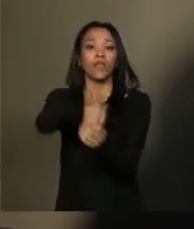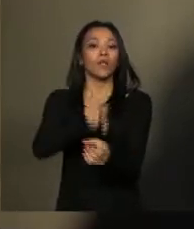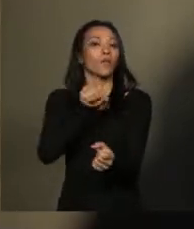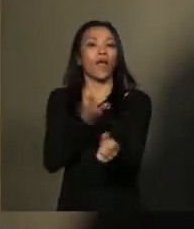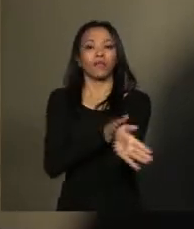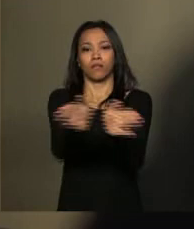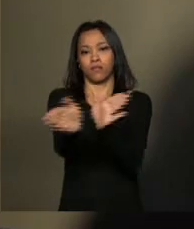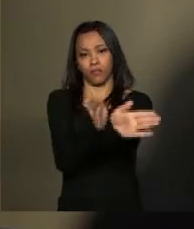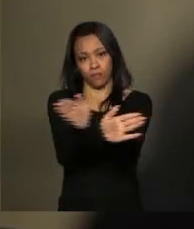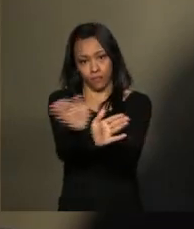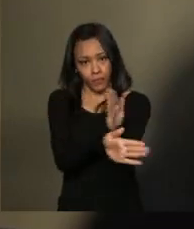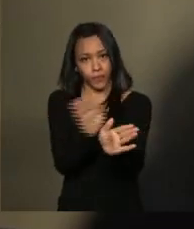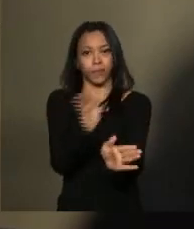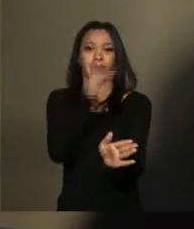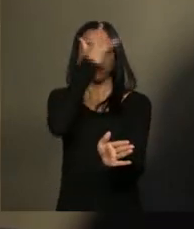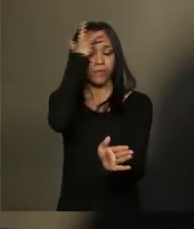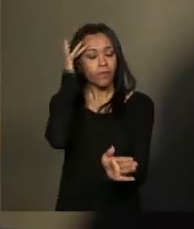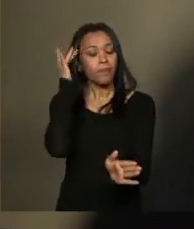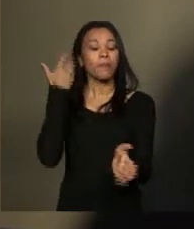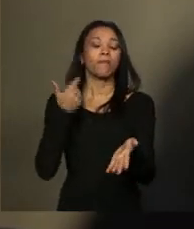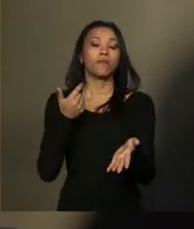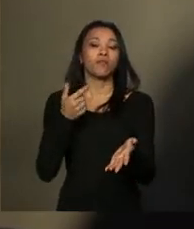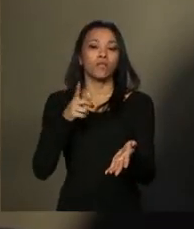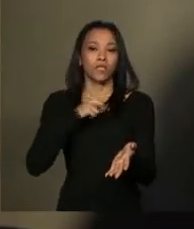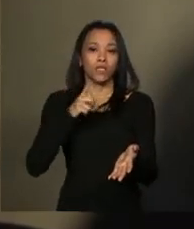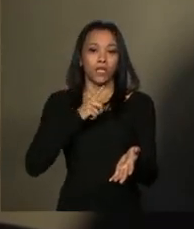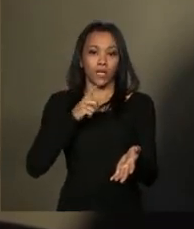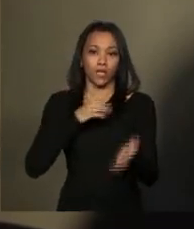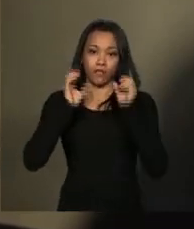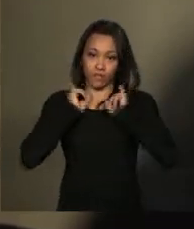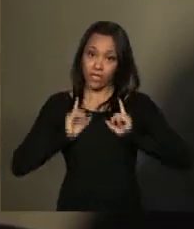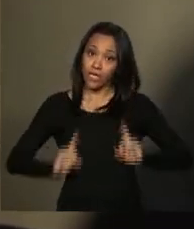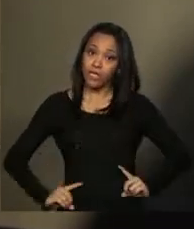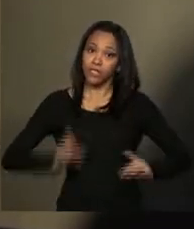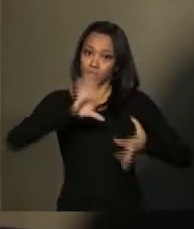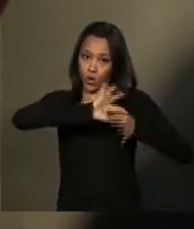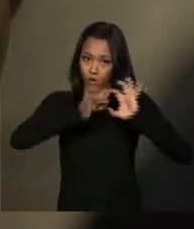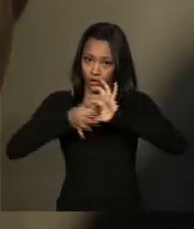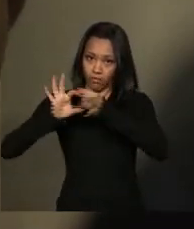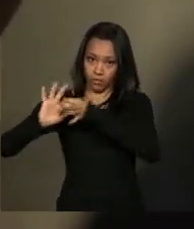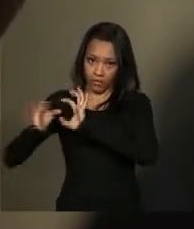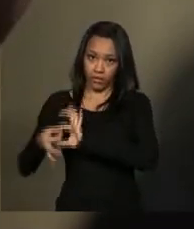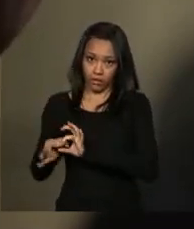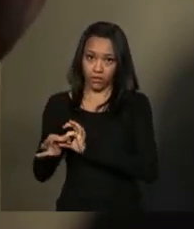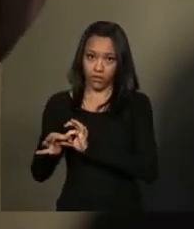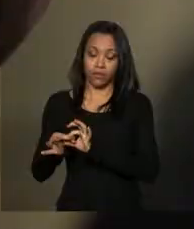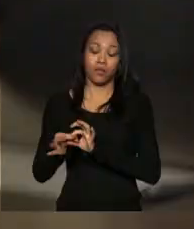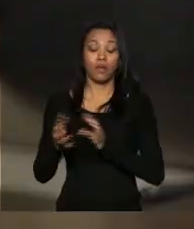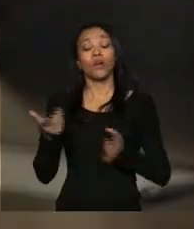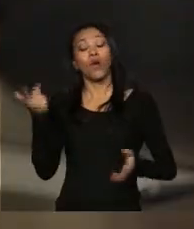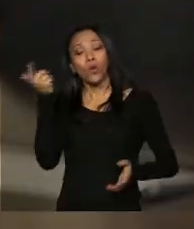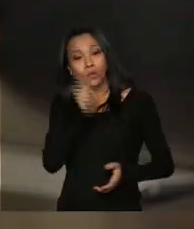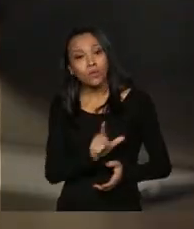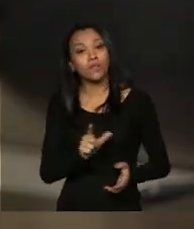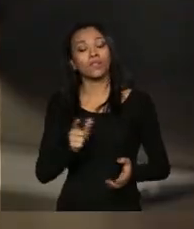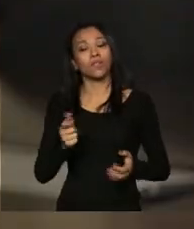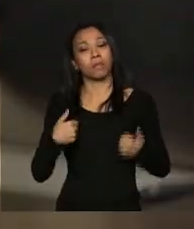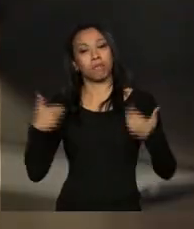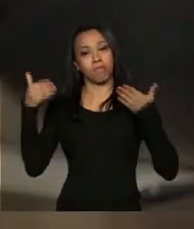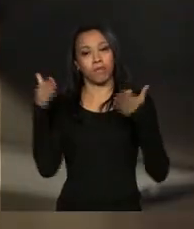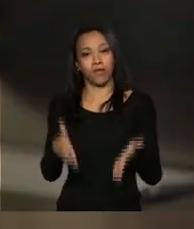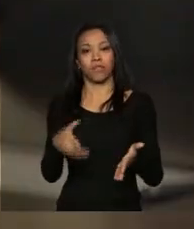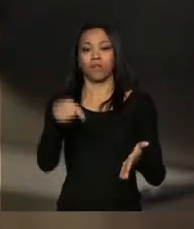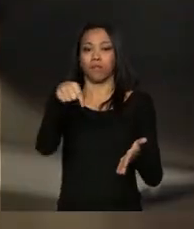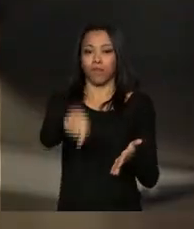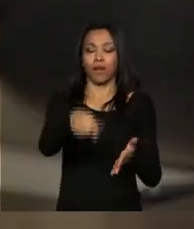acessibilidade para que esses atletas paralímpicos, esses atletas que têm algum tipo de deficiência